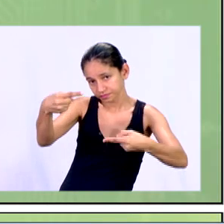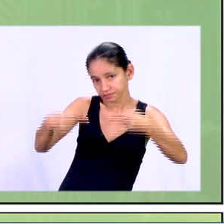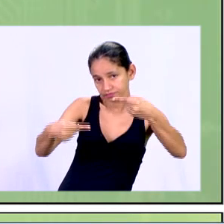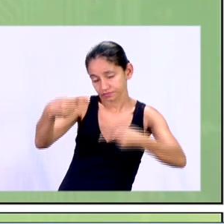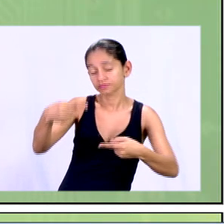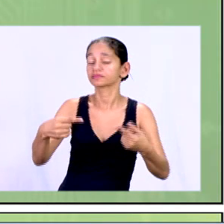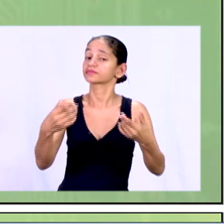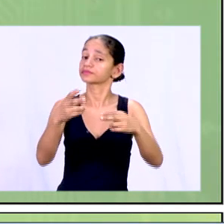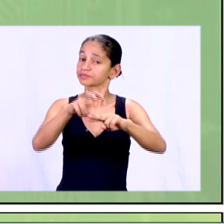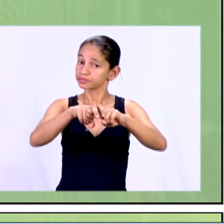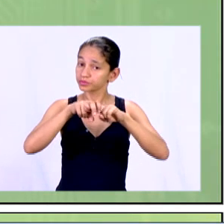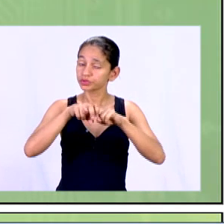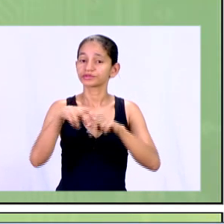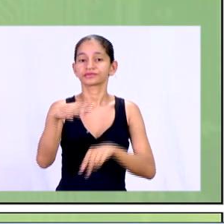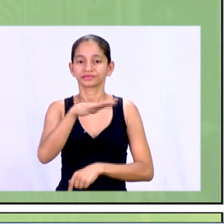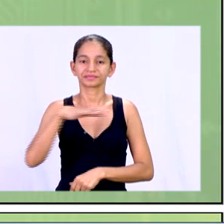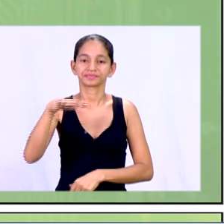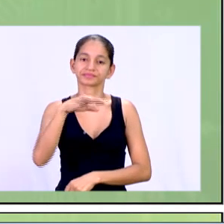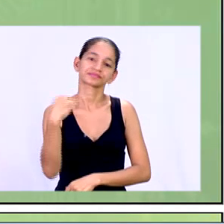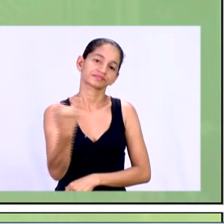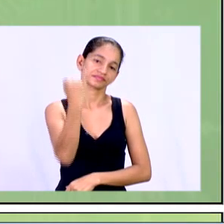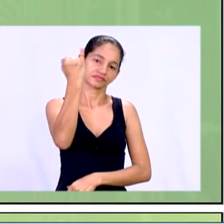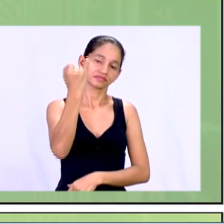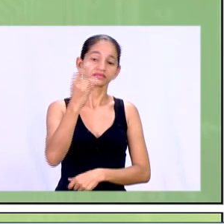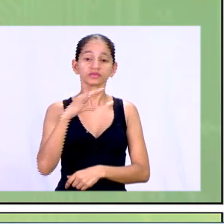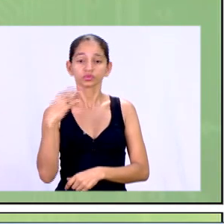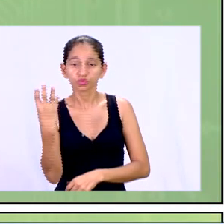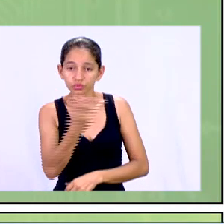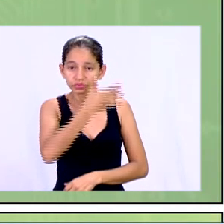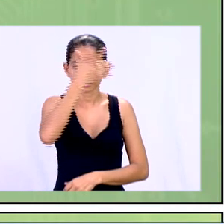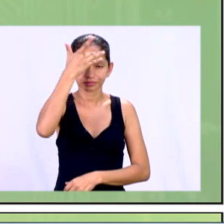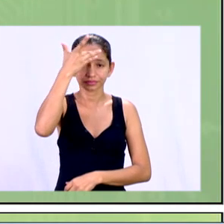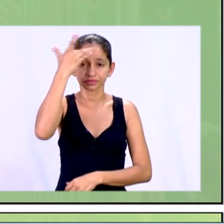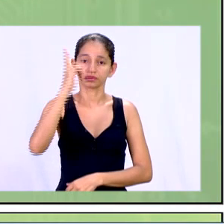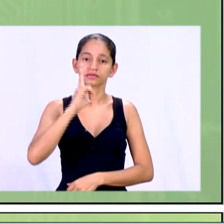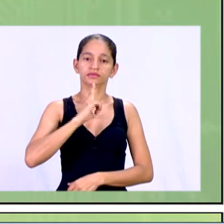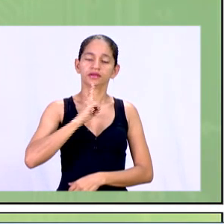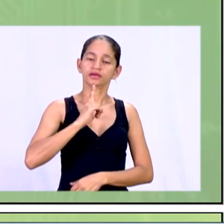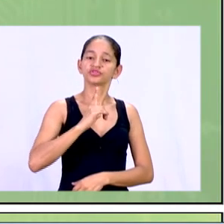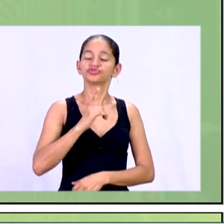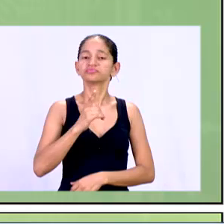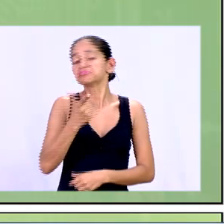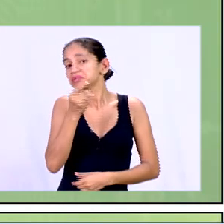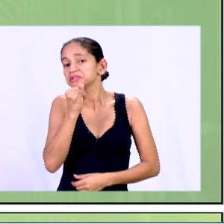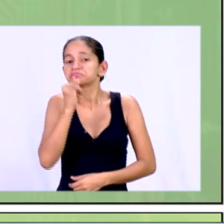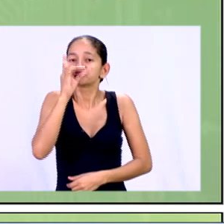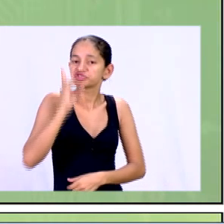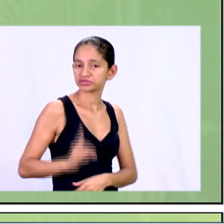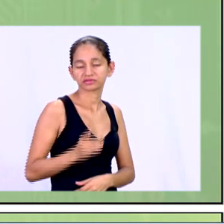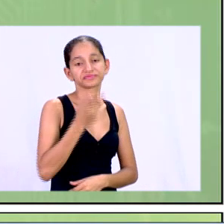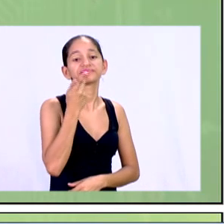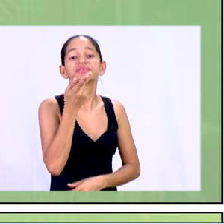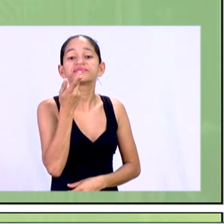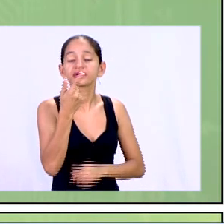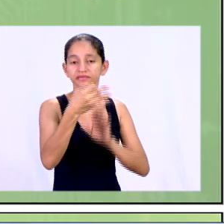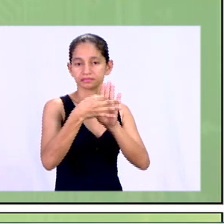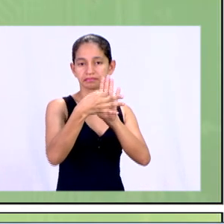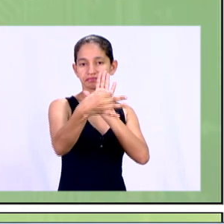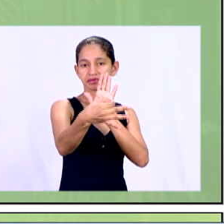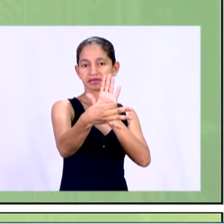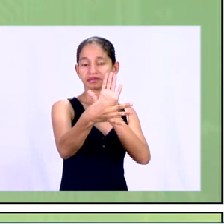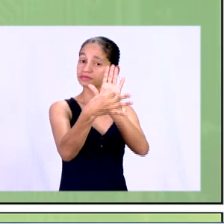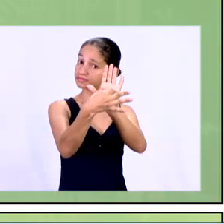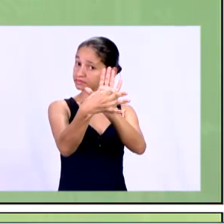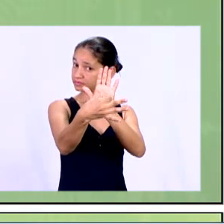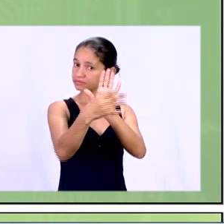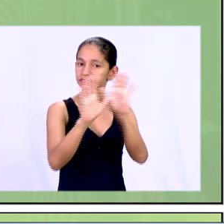ética do discurso, né, ou seja, todos nós temos o direito à fala, né? E a